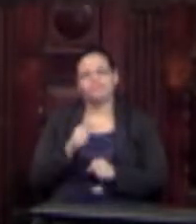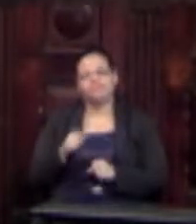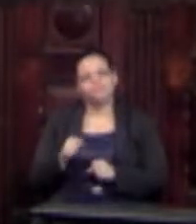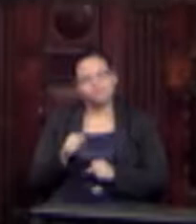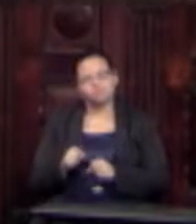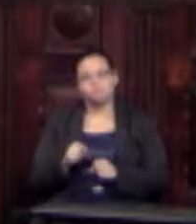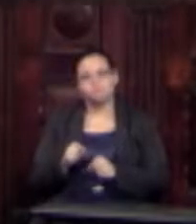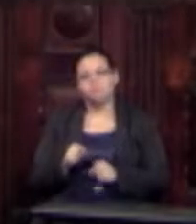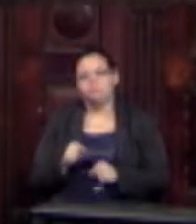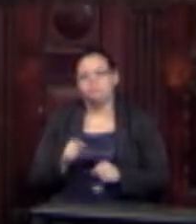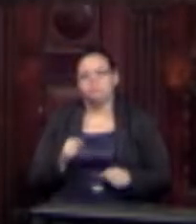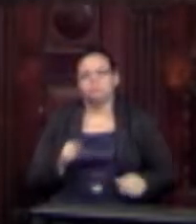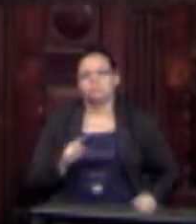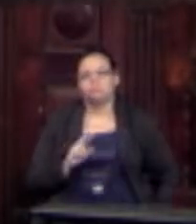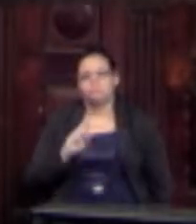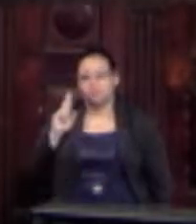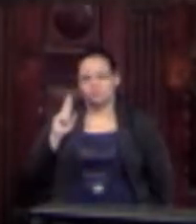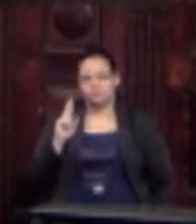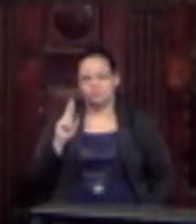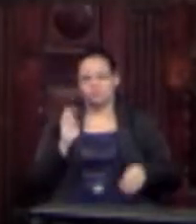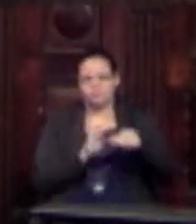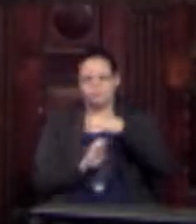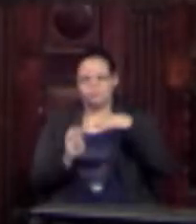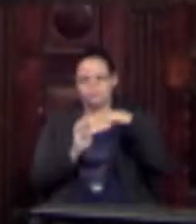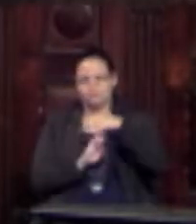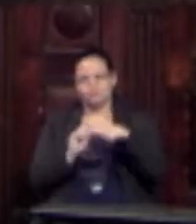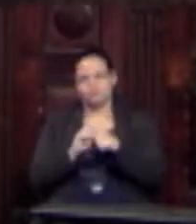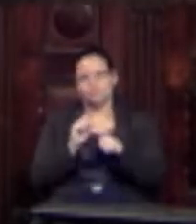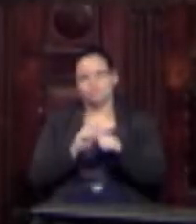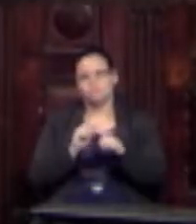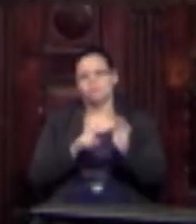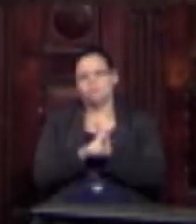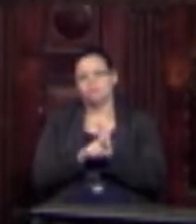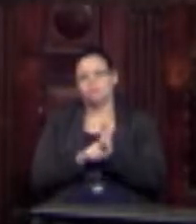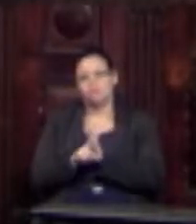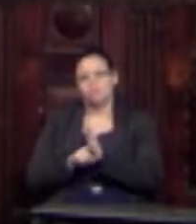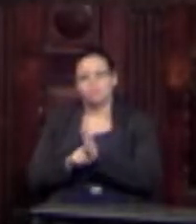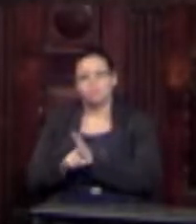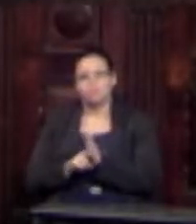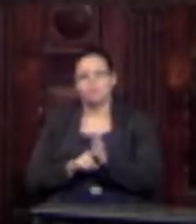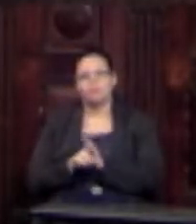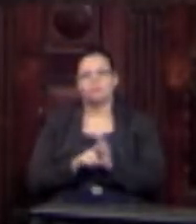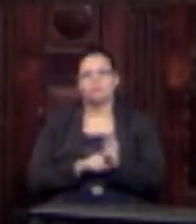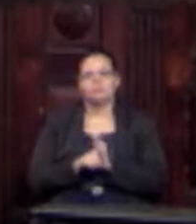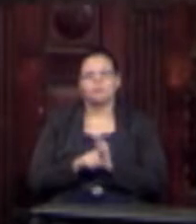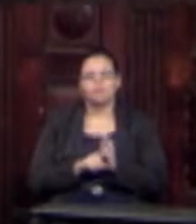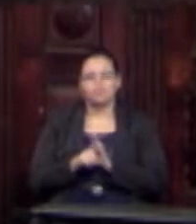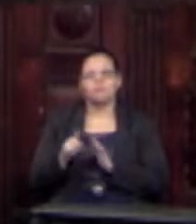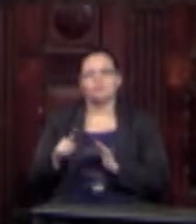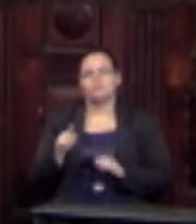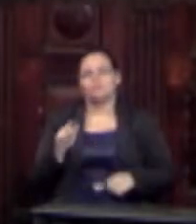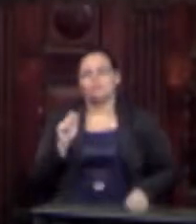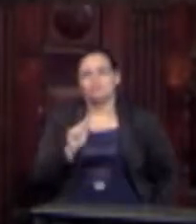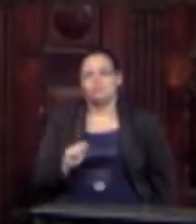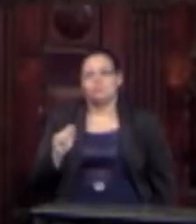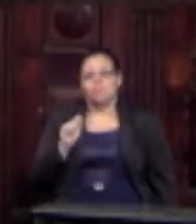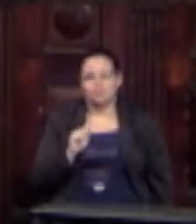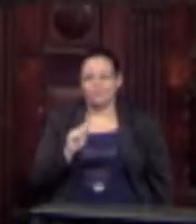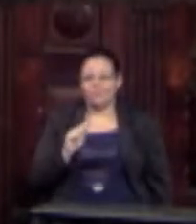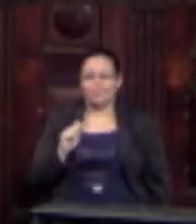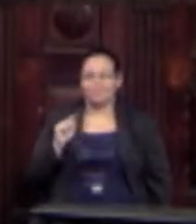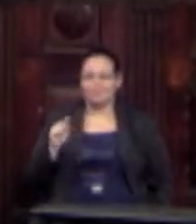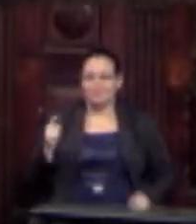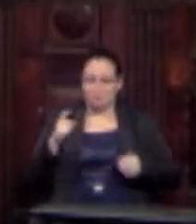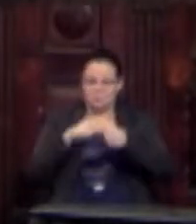concessionária, a empresa que fez o estudo de viabilidade se associou à